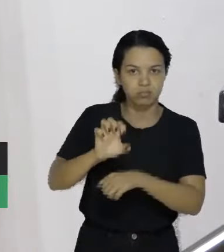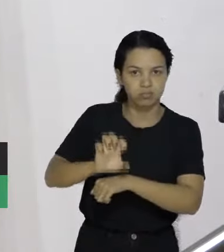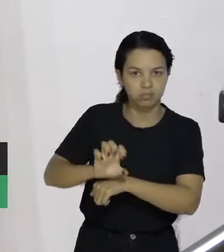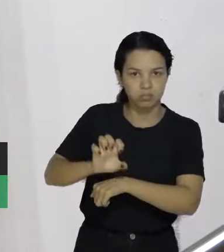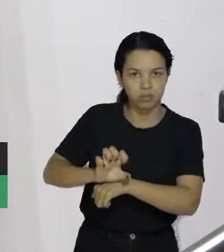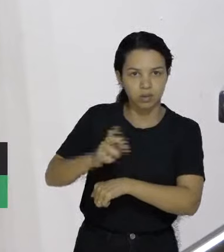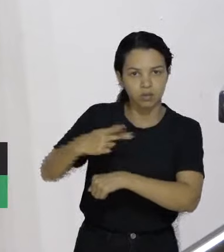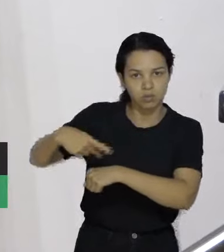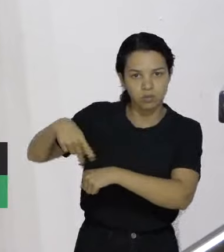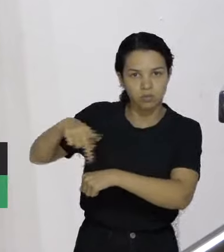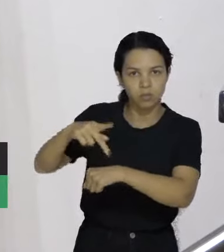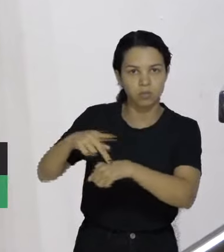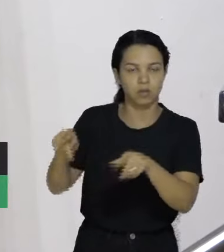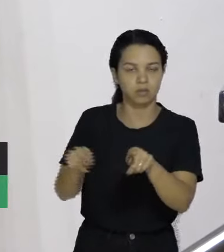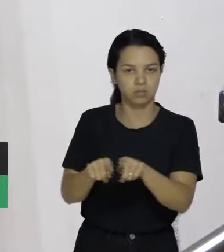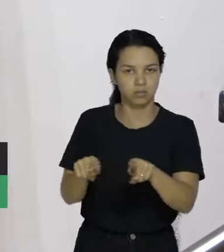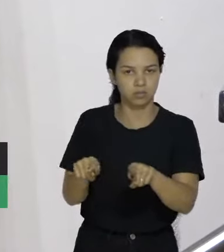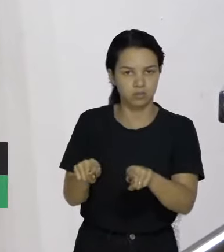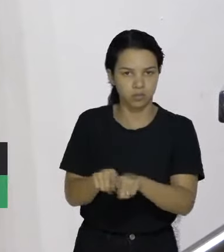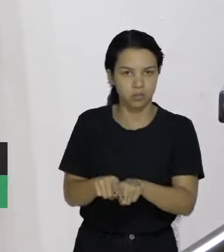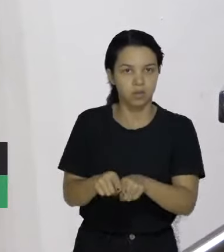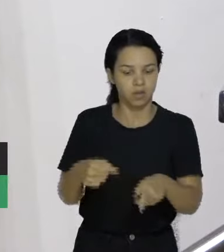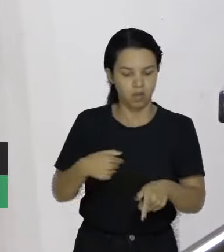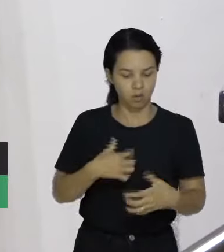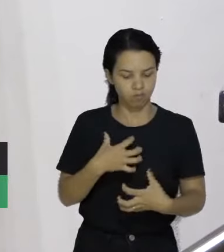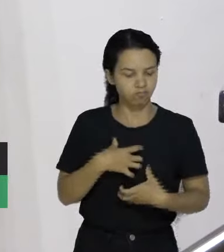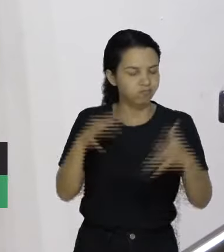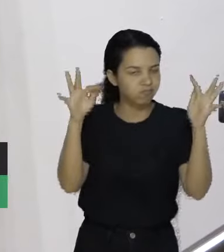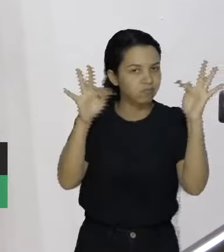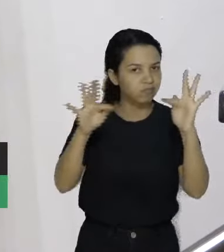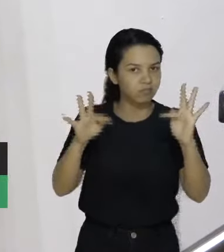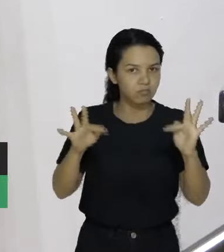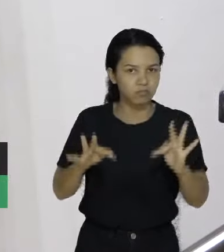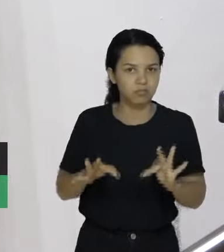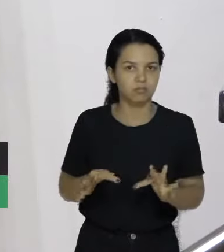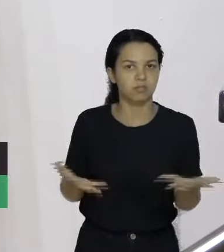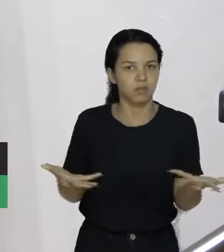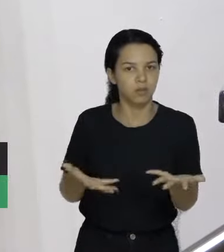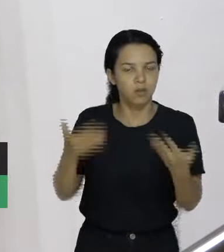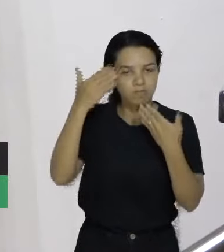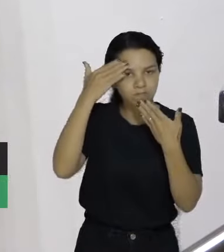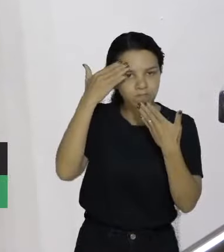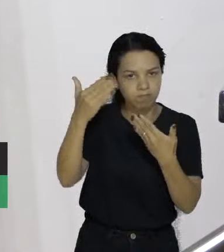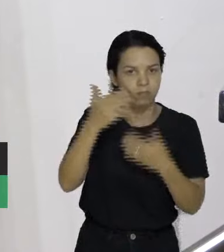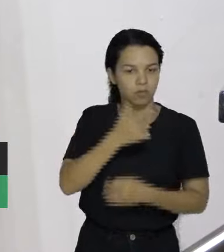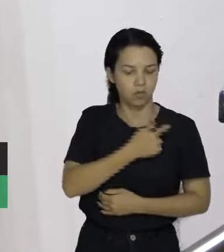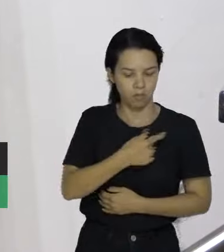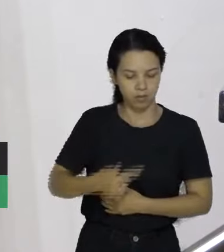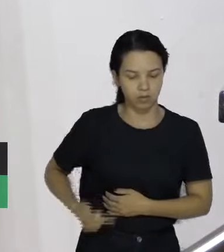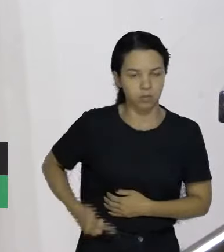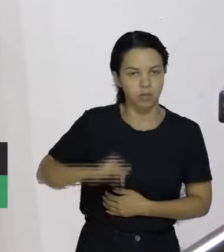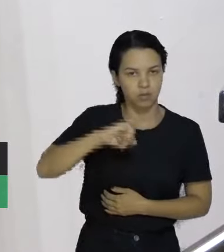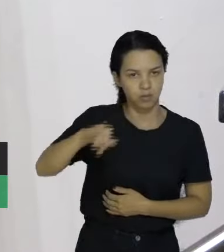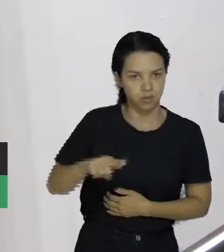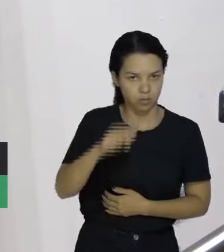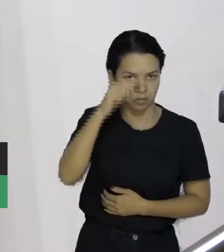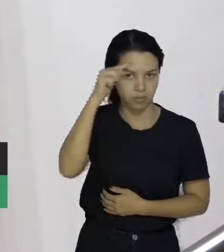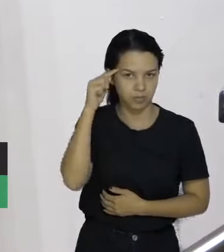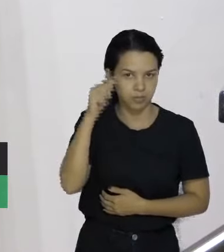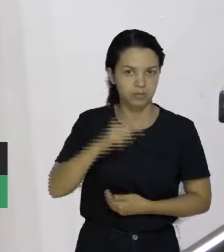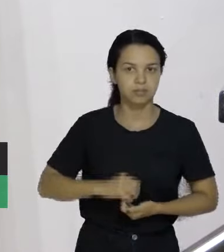então e eu tô muito feliz hoje agradecer muito o nosso Governador Jorginho Melo esses